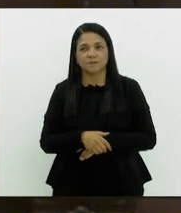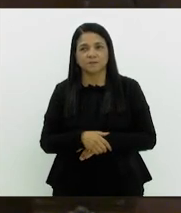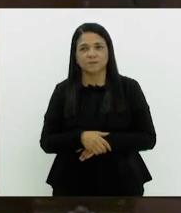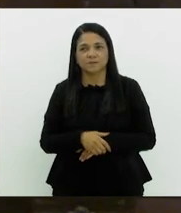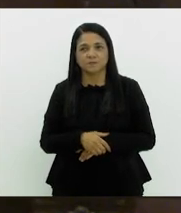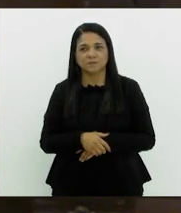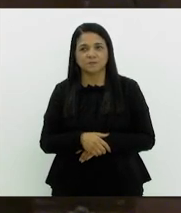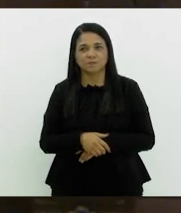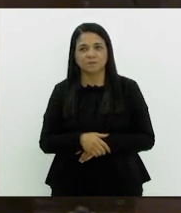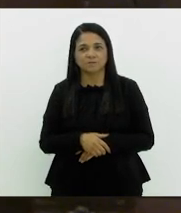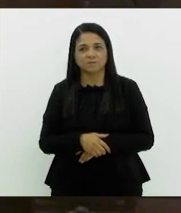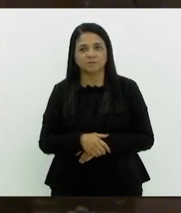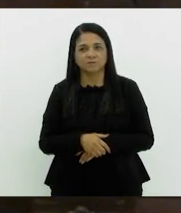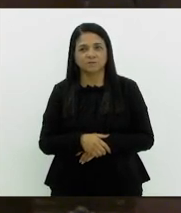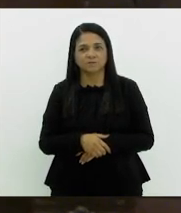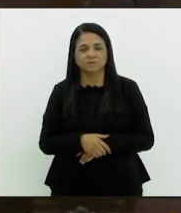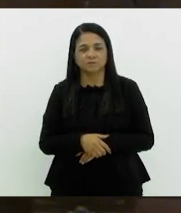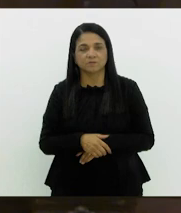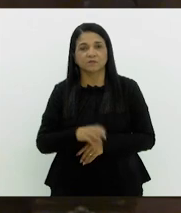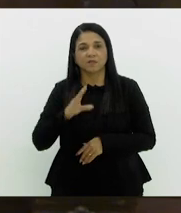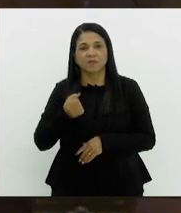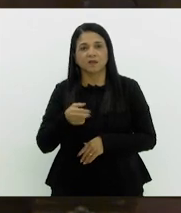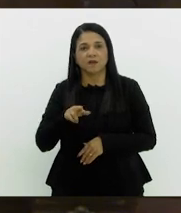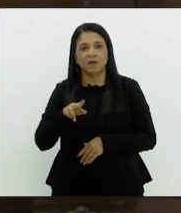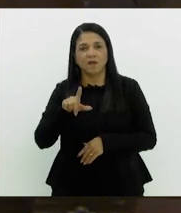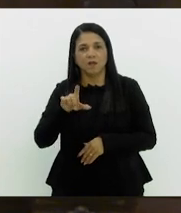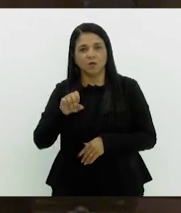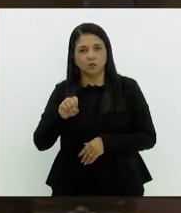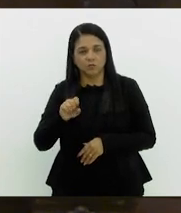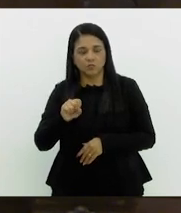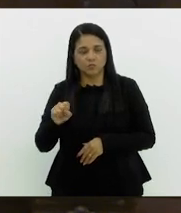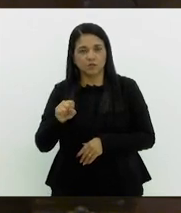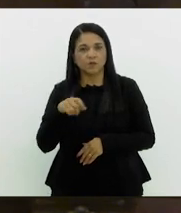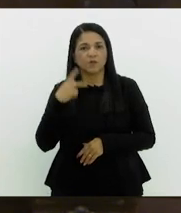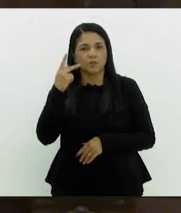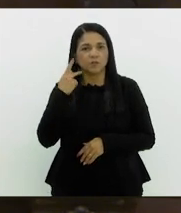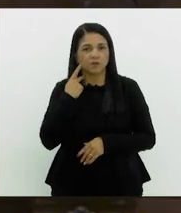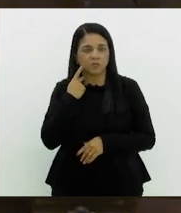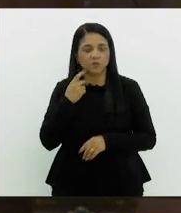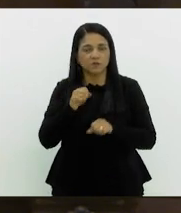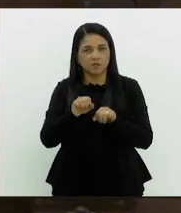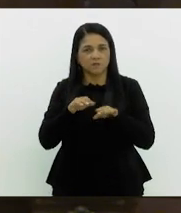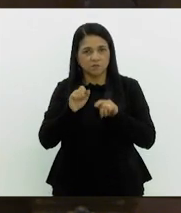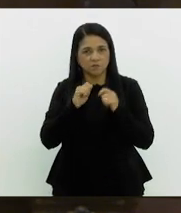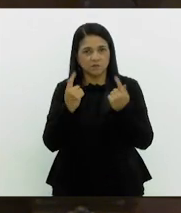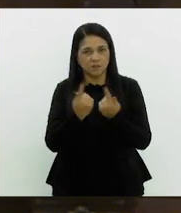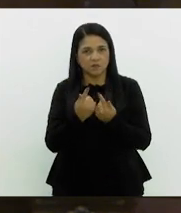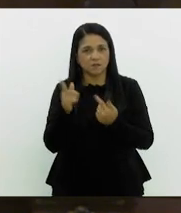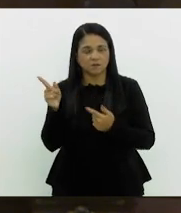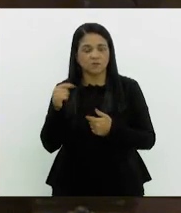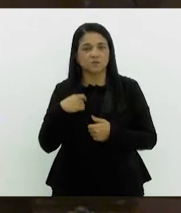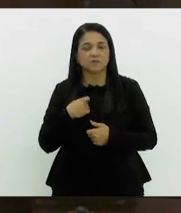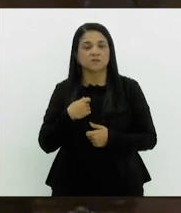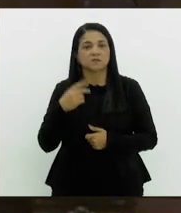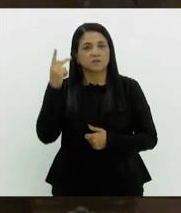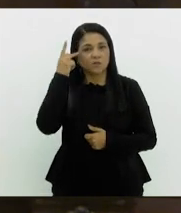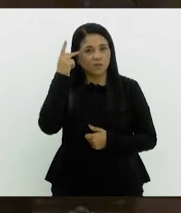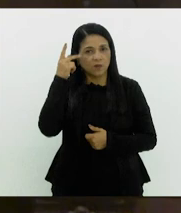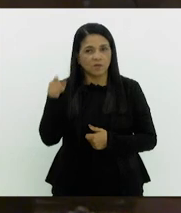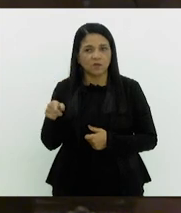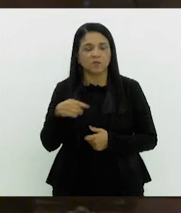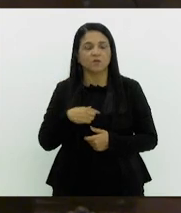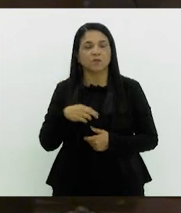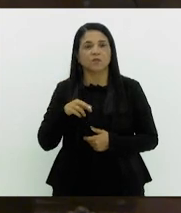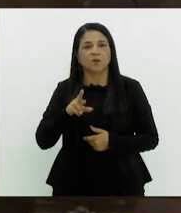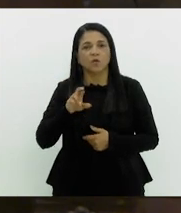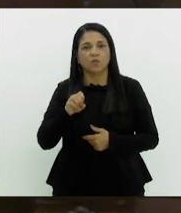papelzinho grudou aqui, senhor Carlos Alckmin Dutra, procurador da Assembleia Legislativa do Estado de São Paulo, e o senhor